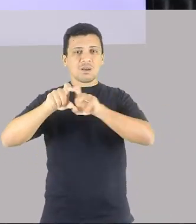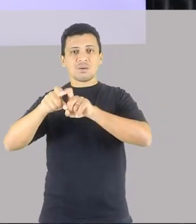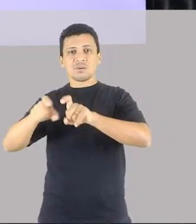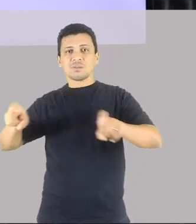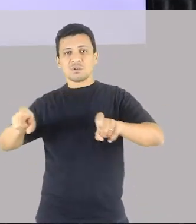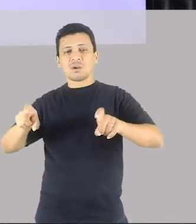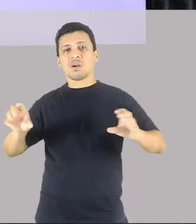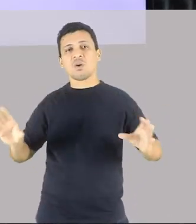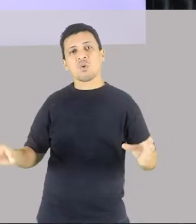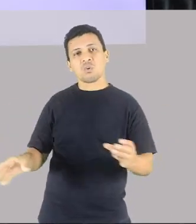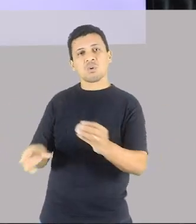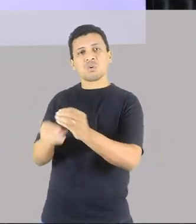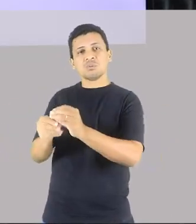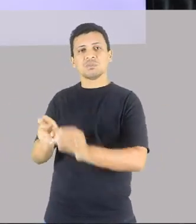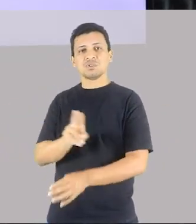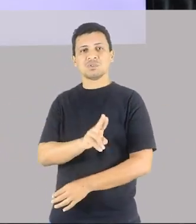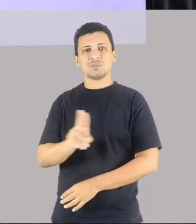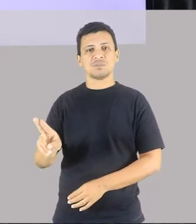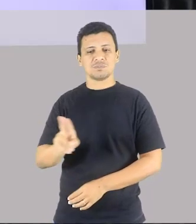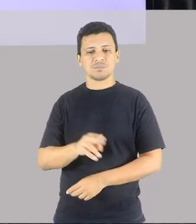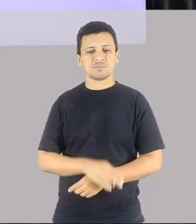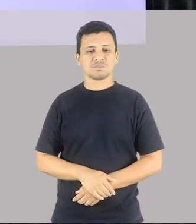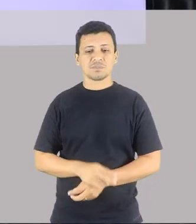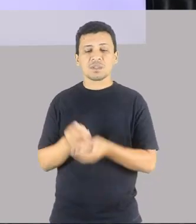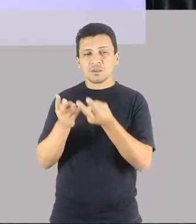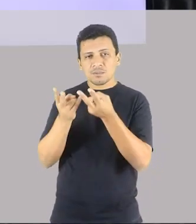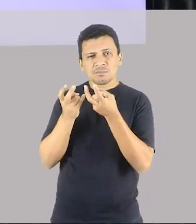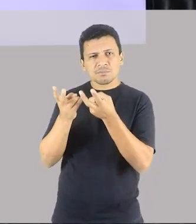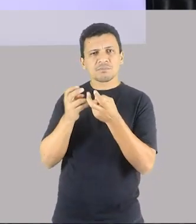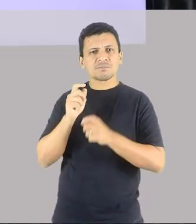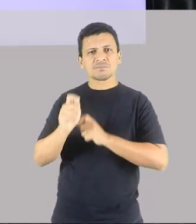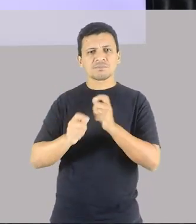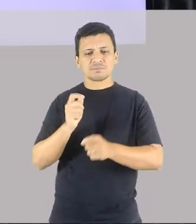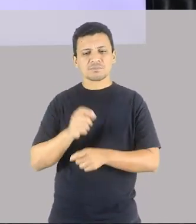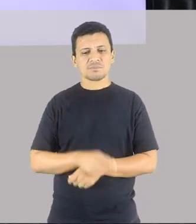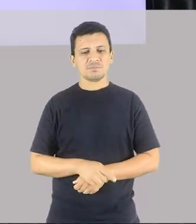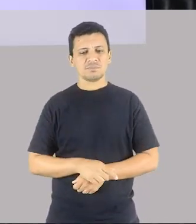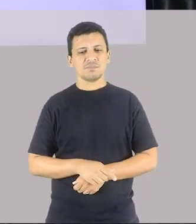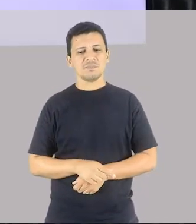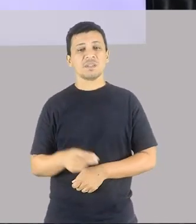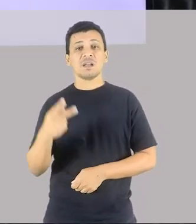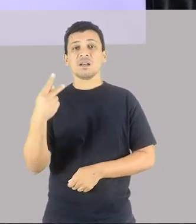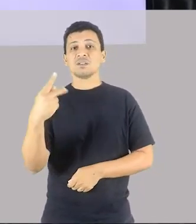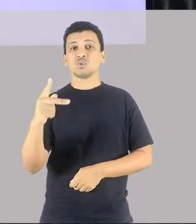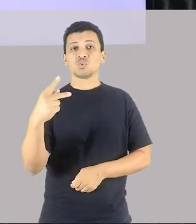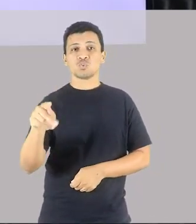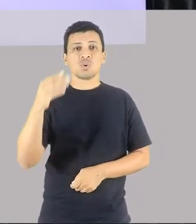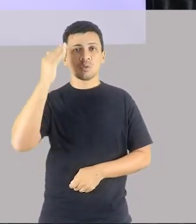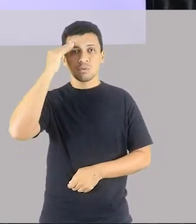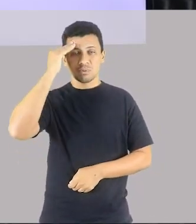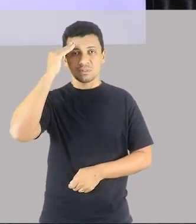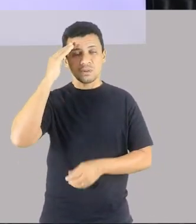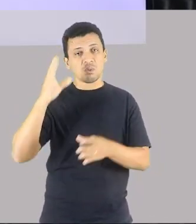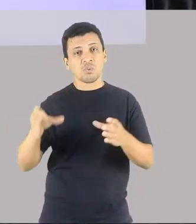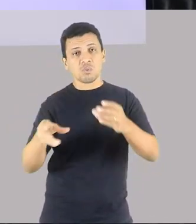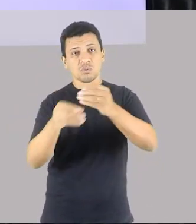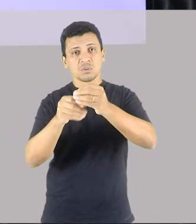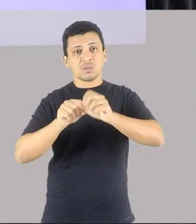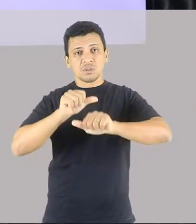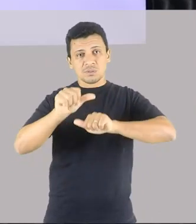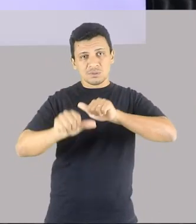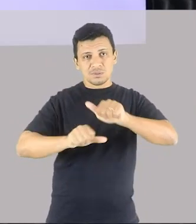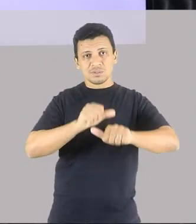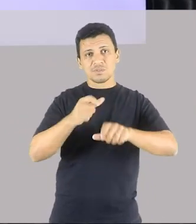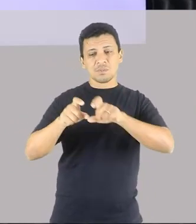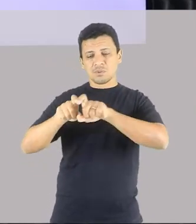oração completiva nominal? Observem, o termo da sua compreensão, que é um complemento, se transformando